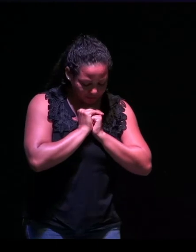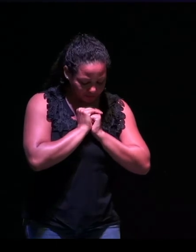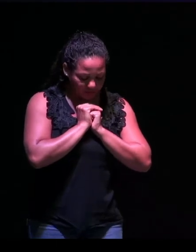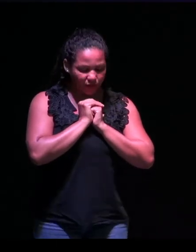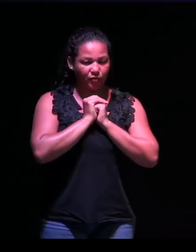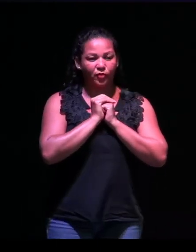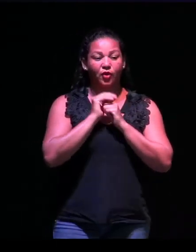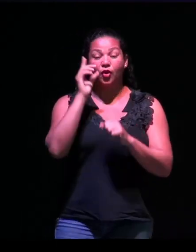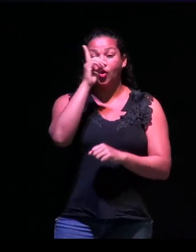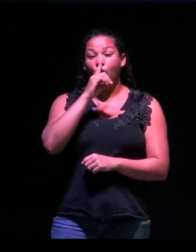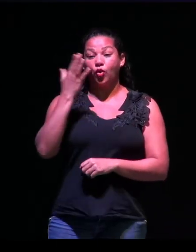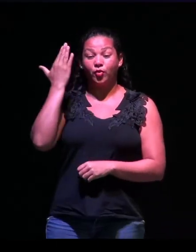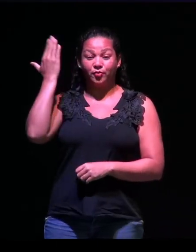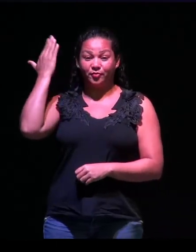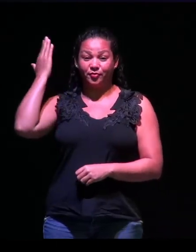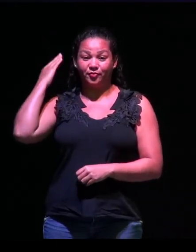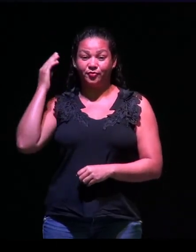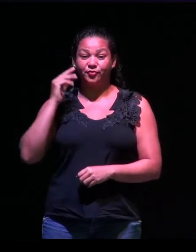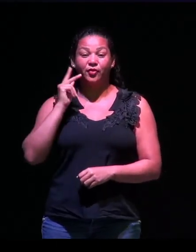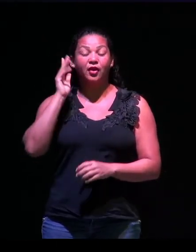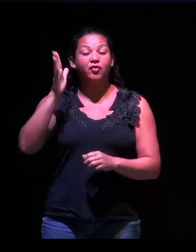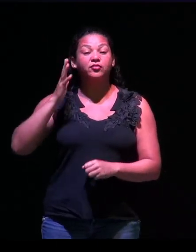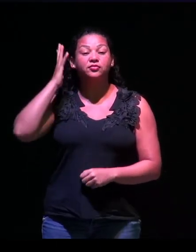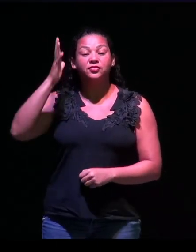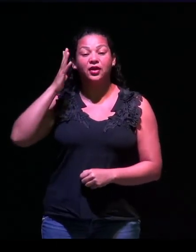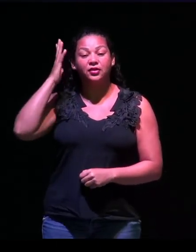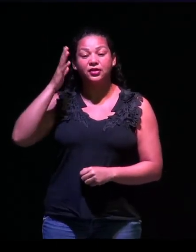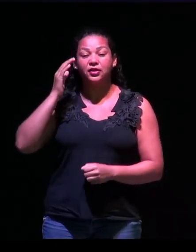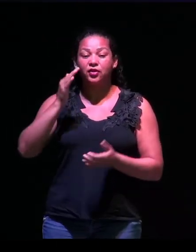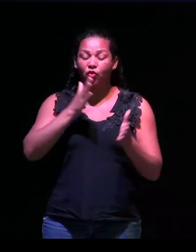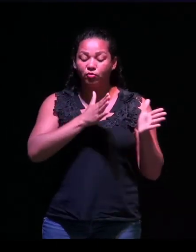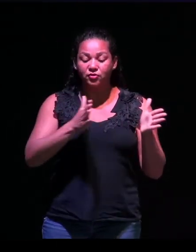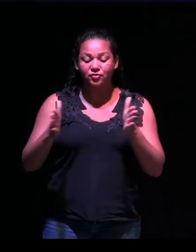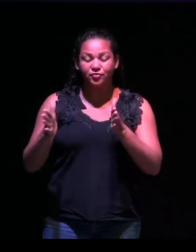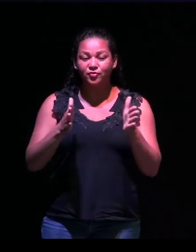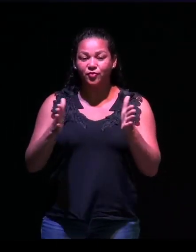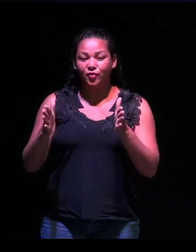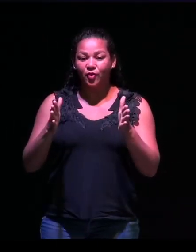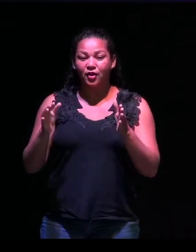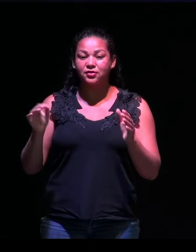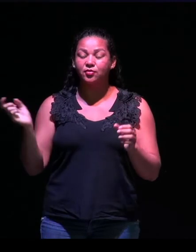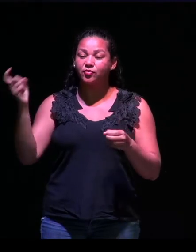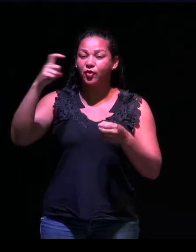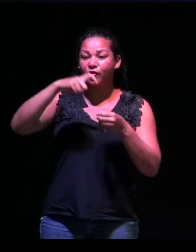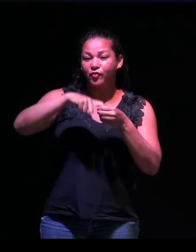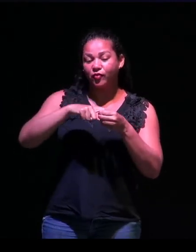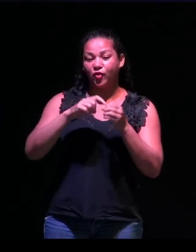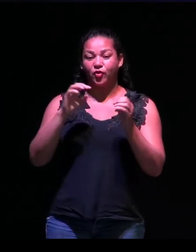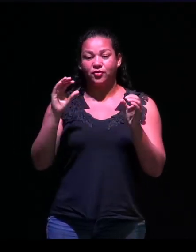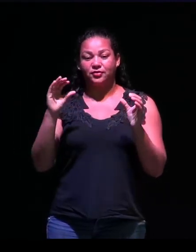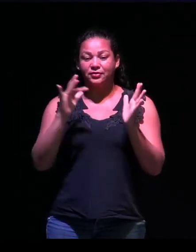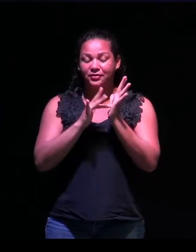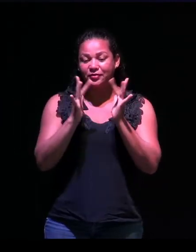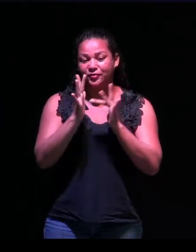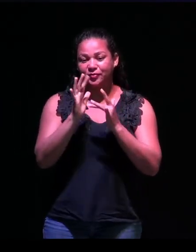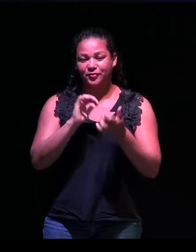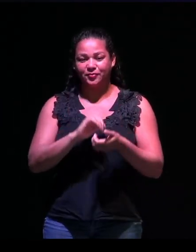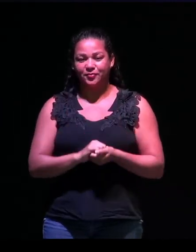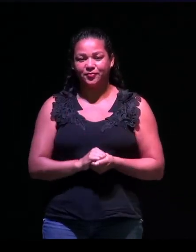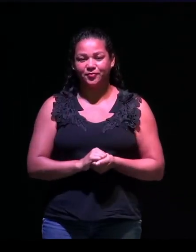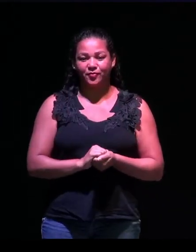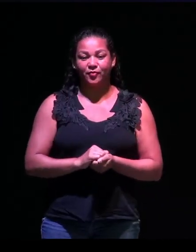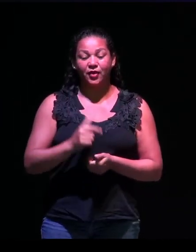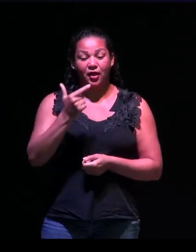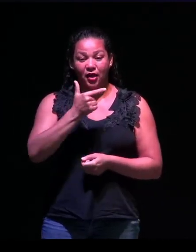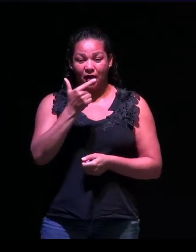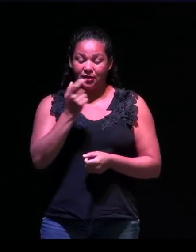domingo passado nós iniciamos uma série sobre a volta de Jesus, a segunda vinda de Cristo. E a